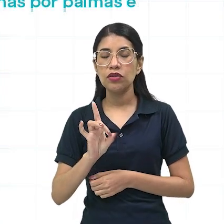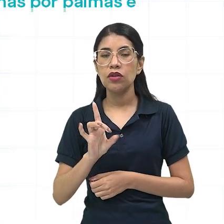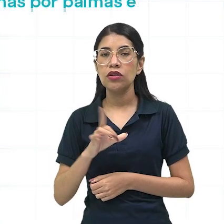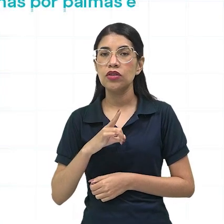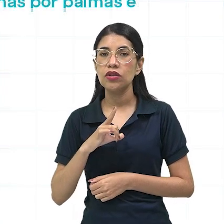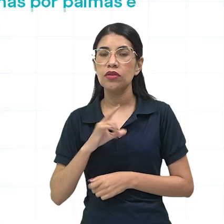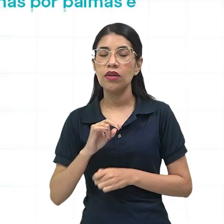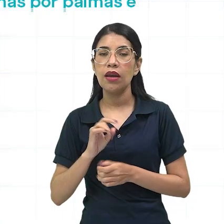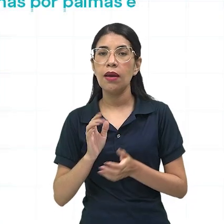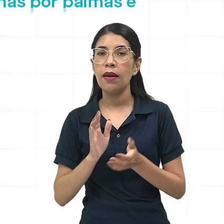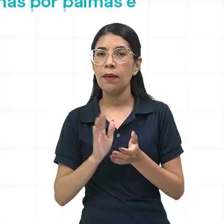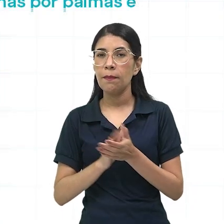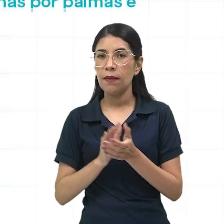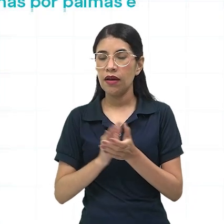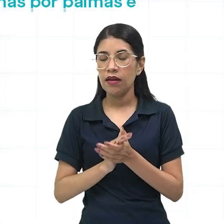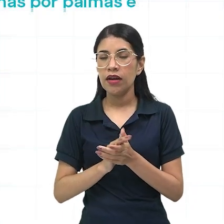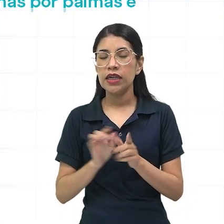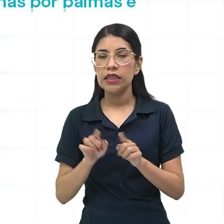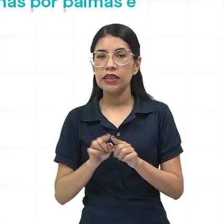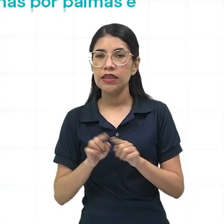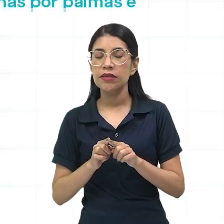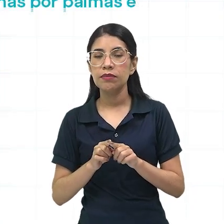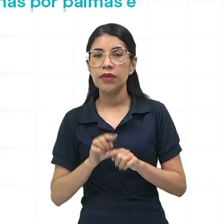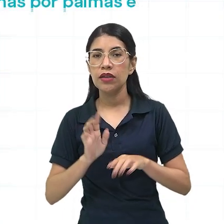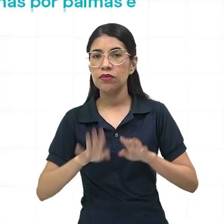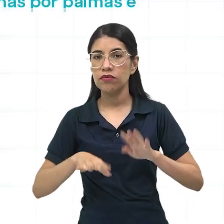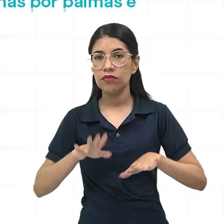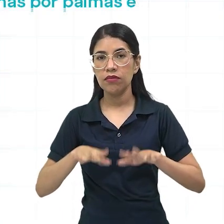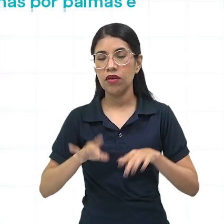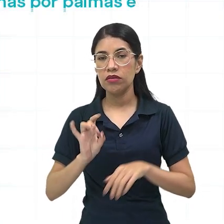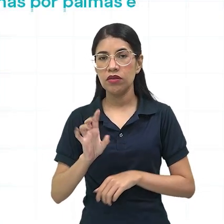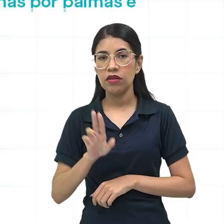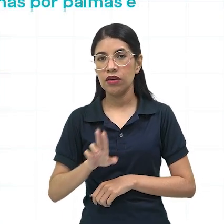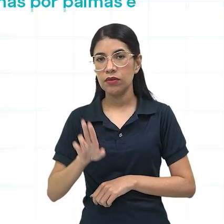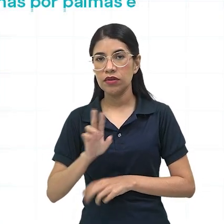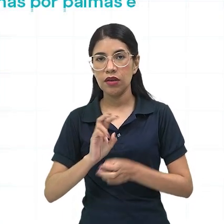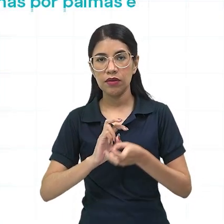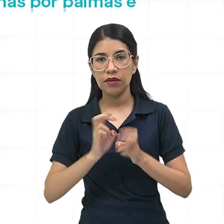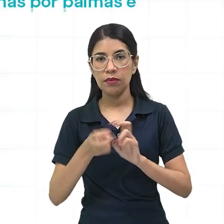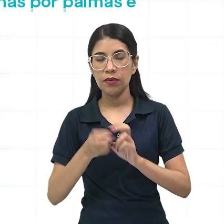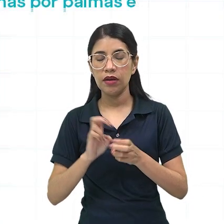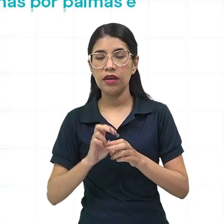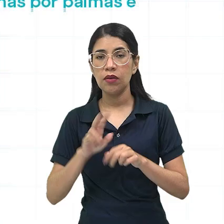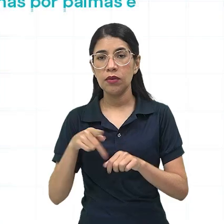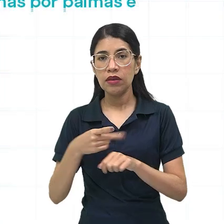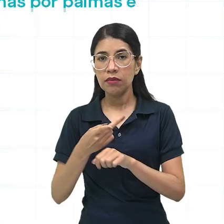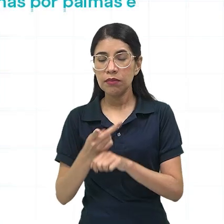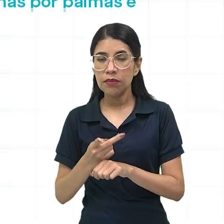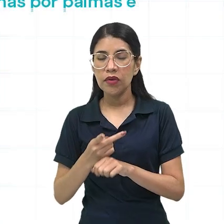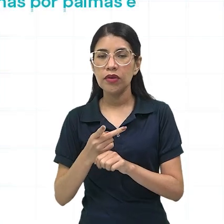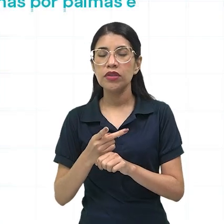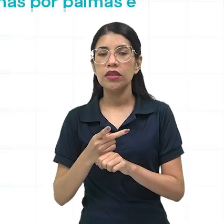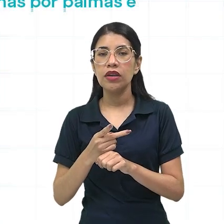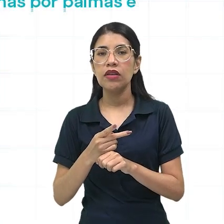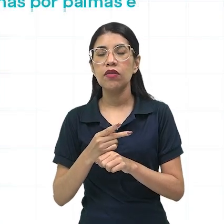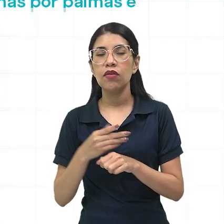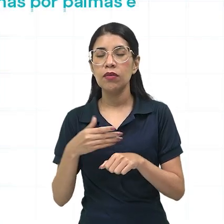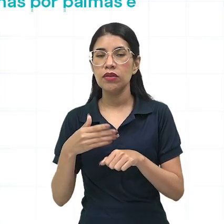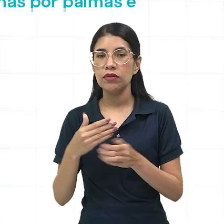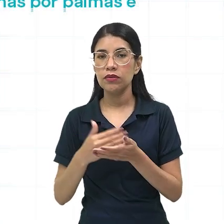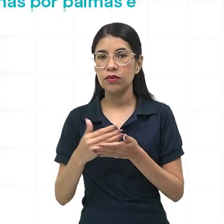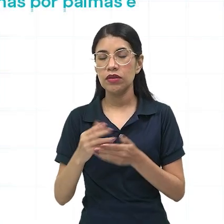por palmas e toques de tambores. Então a gente viu que o berimbau ele foi